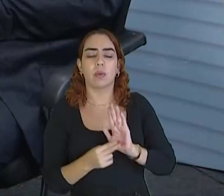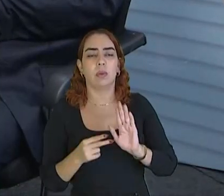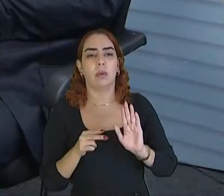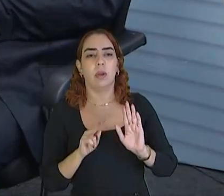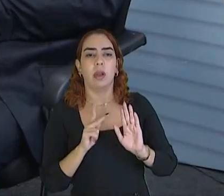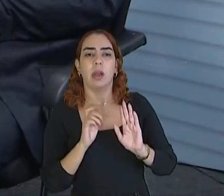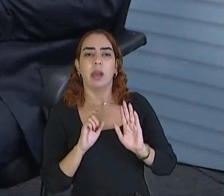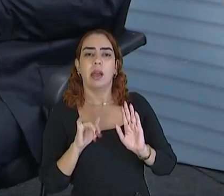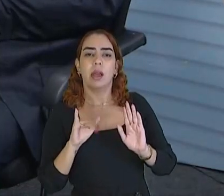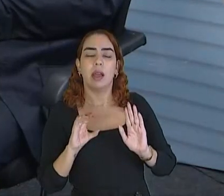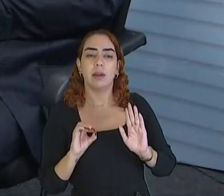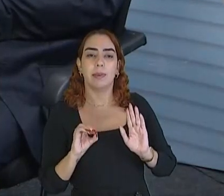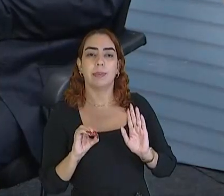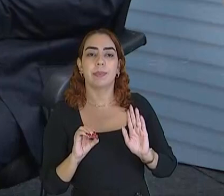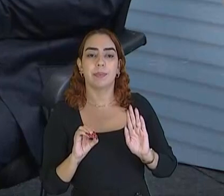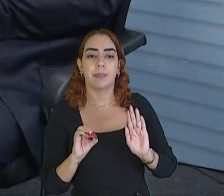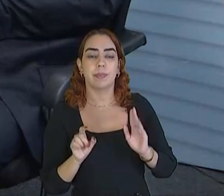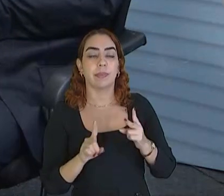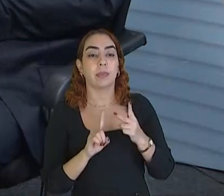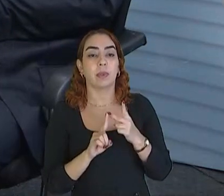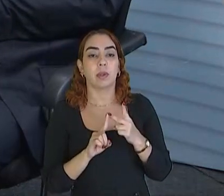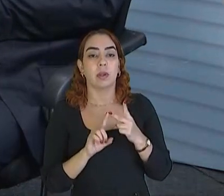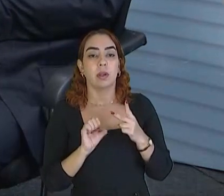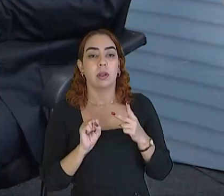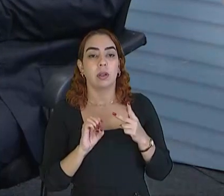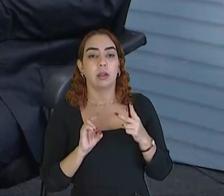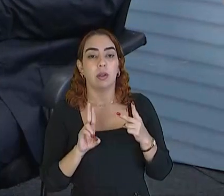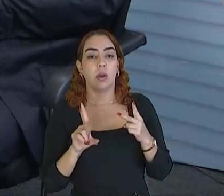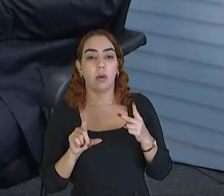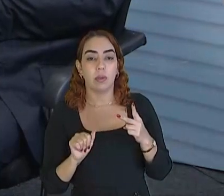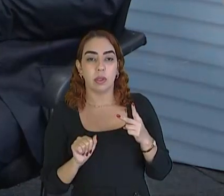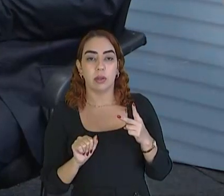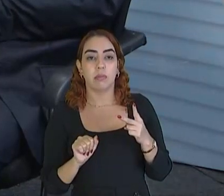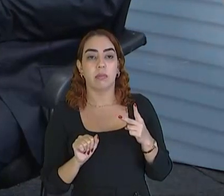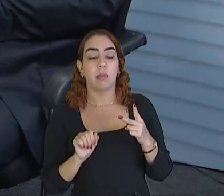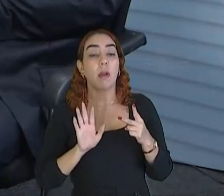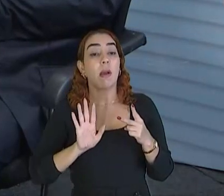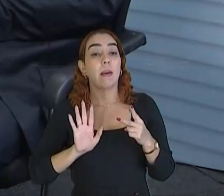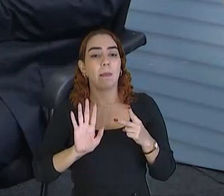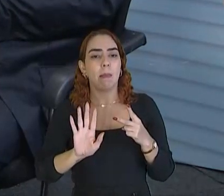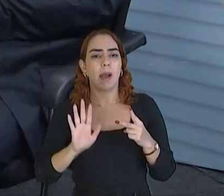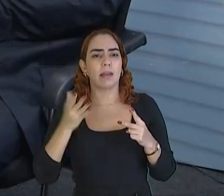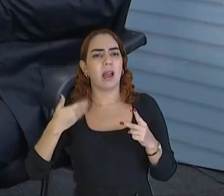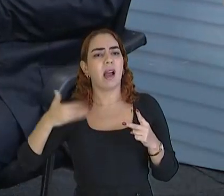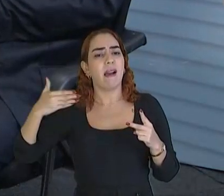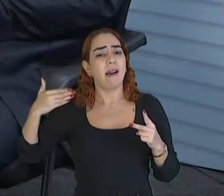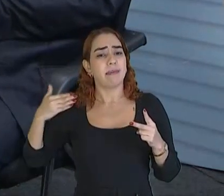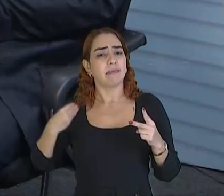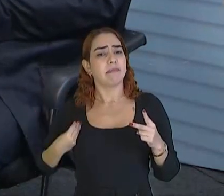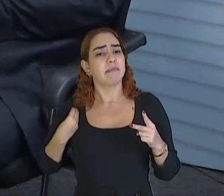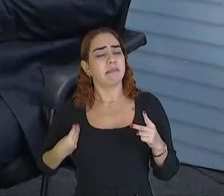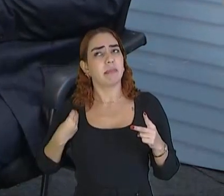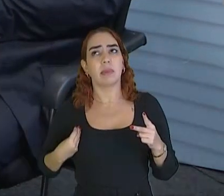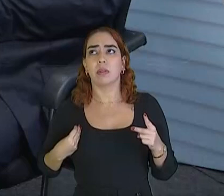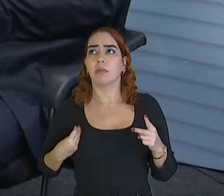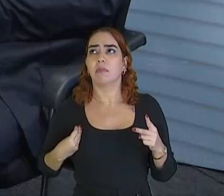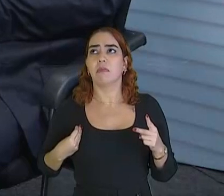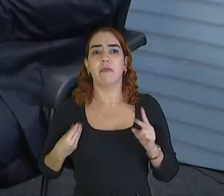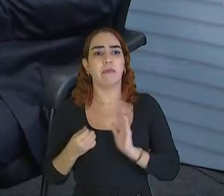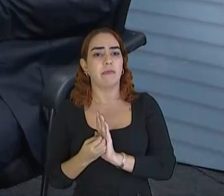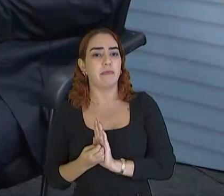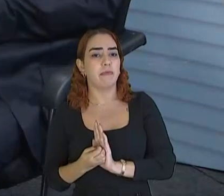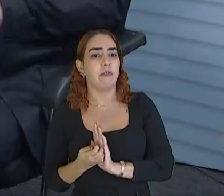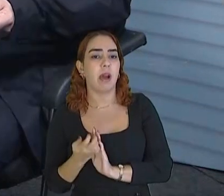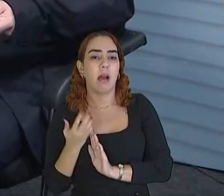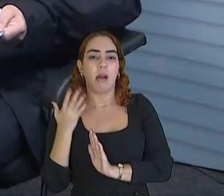coisas. Nós temos o José de Souza da Folha, eu gosto muito. Mas a gente já teve Carlos Heitor Cunha, nós já tivemos Carlos Castelo